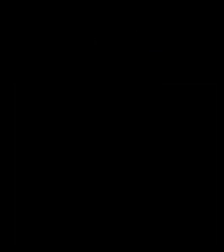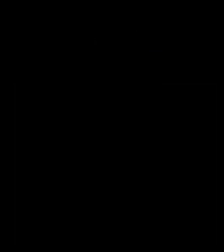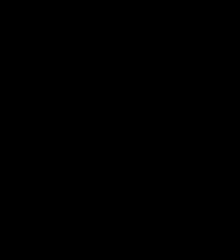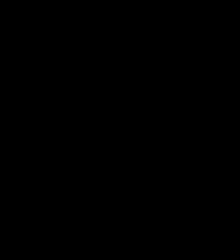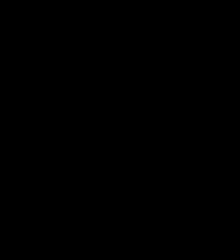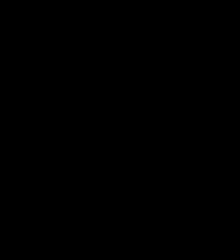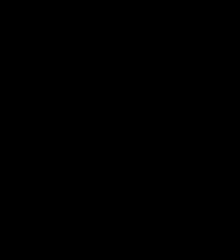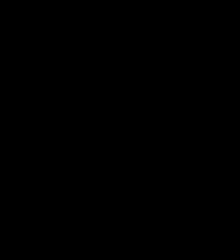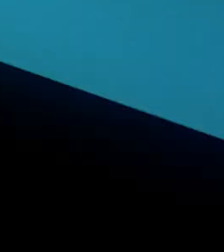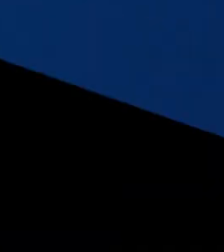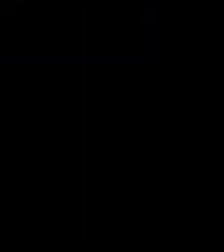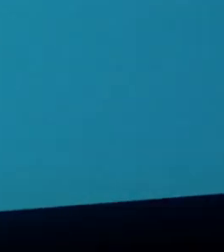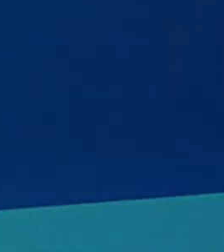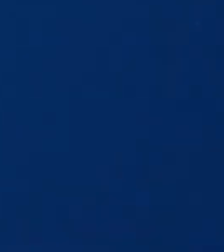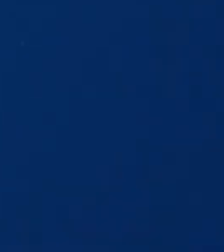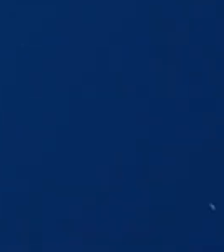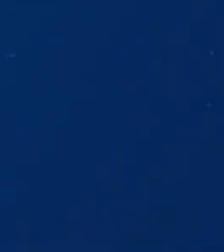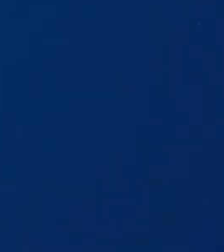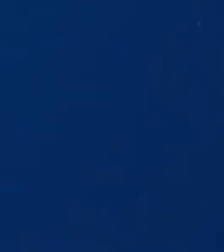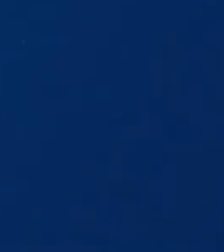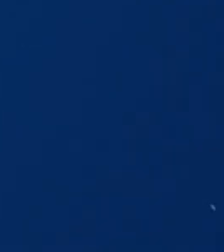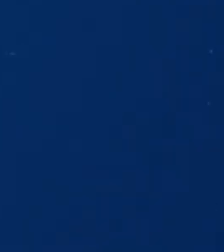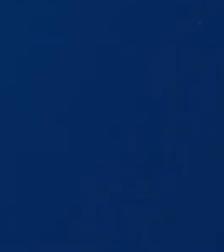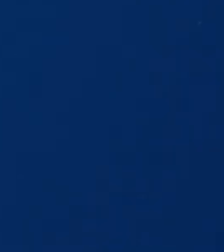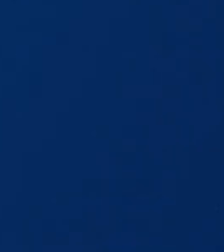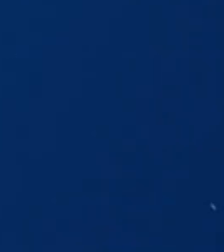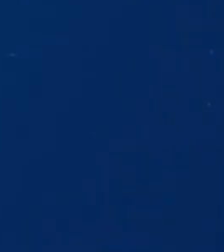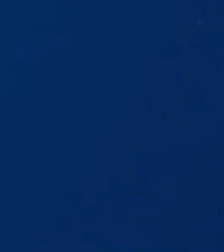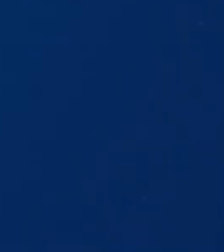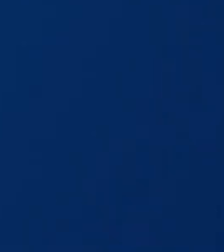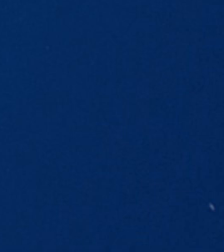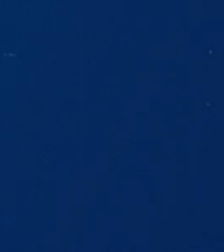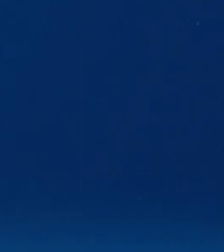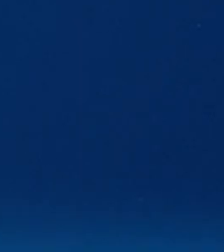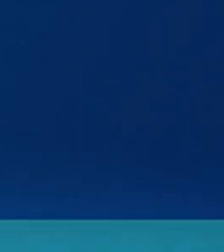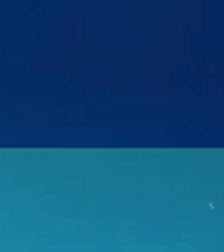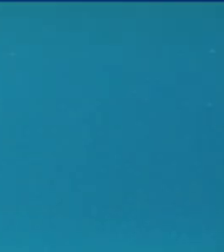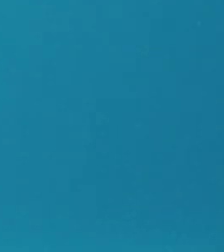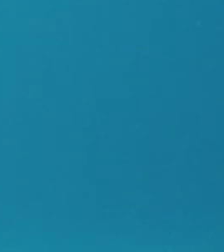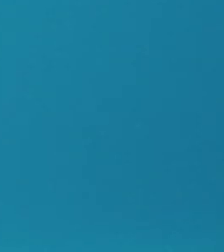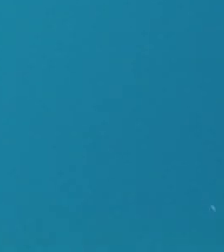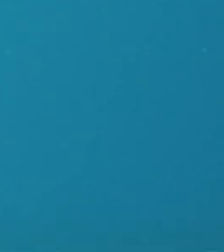discriminação assinatura do departamento de comunicação interna do TJRJ